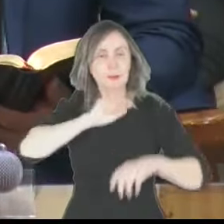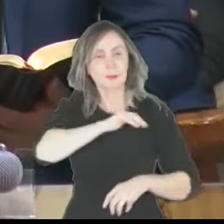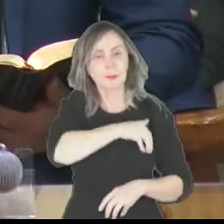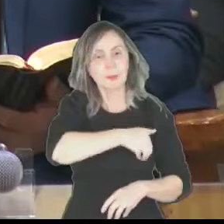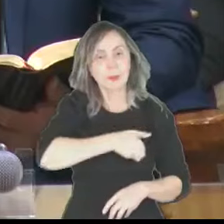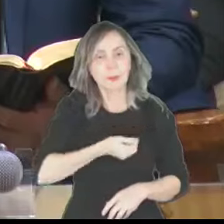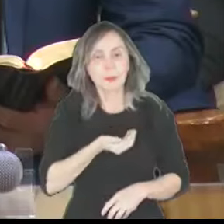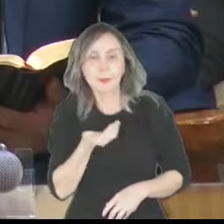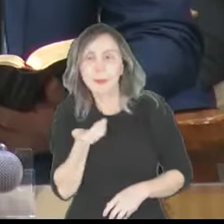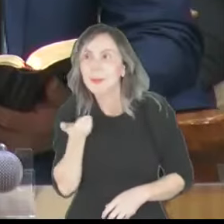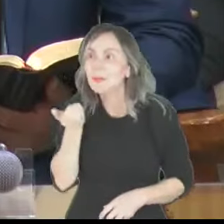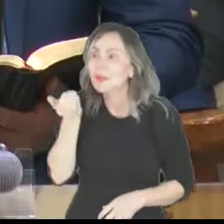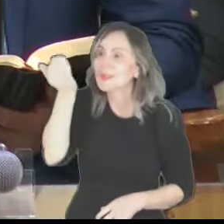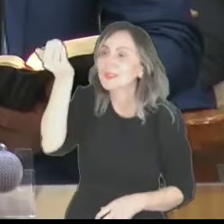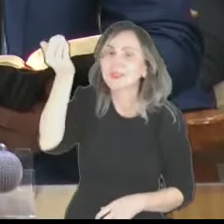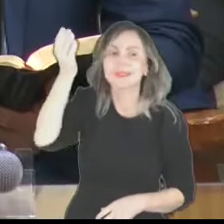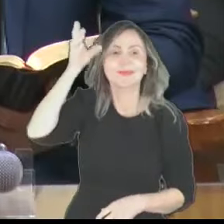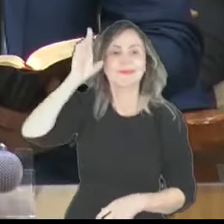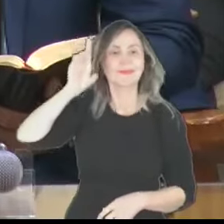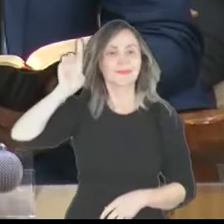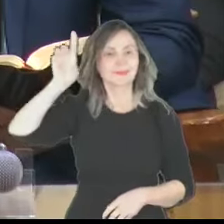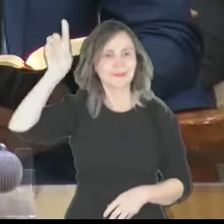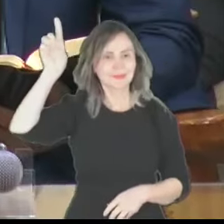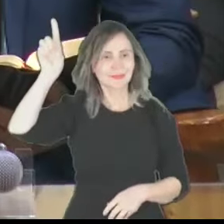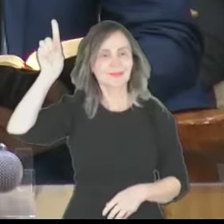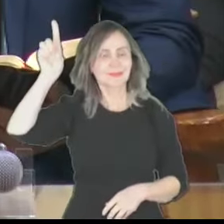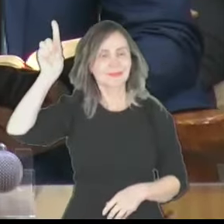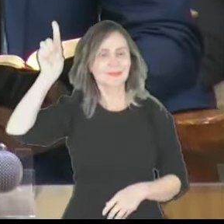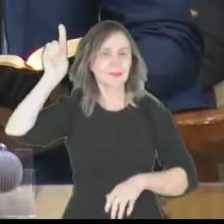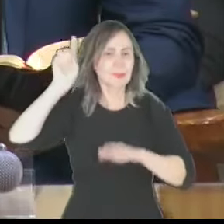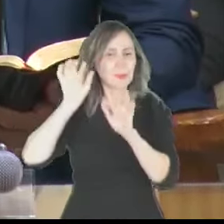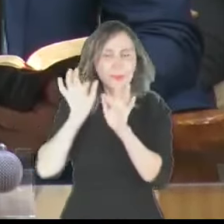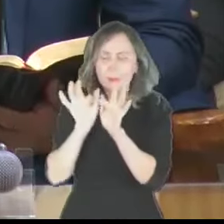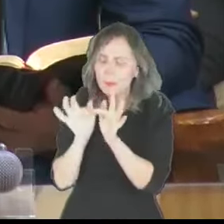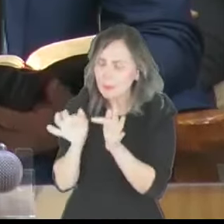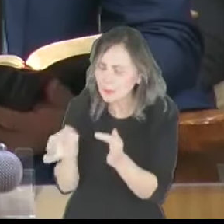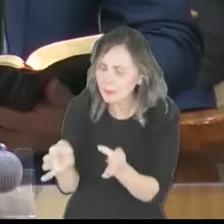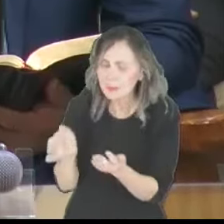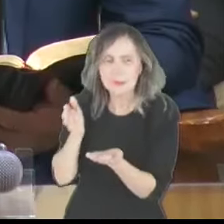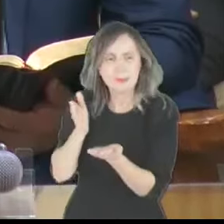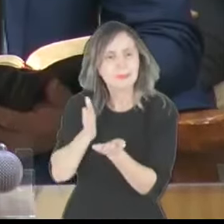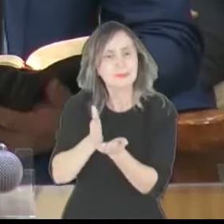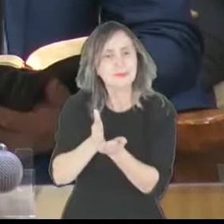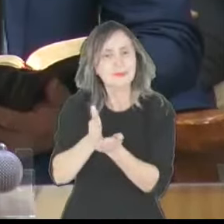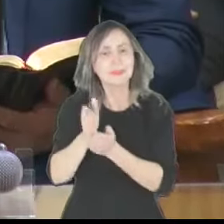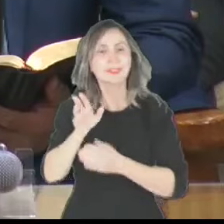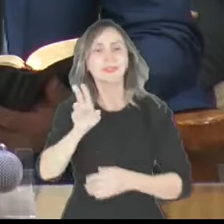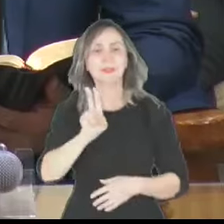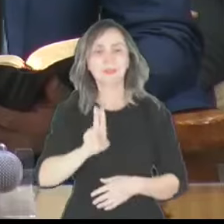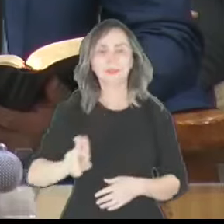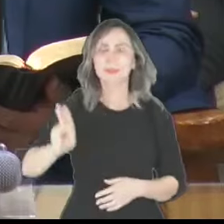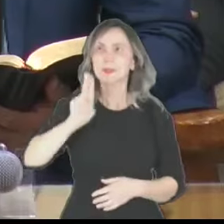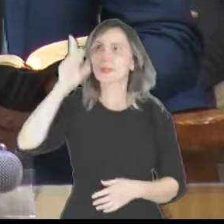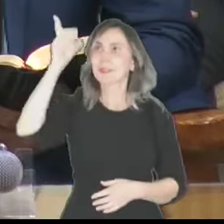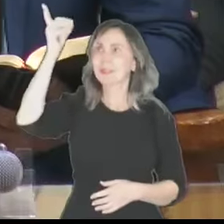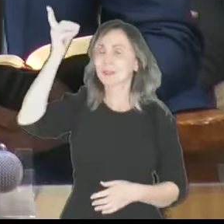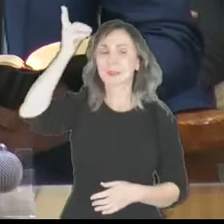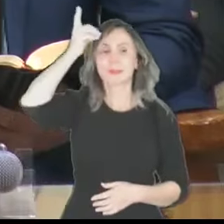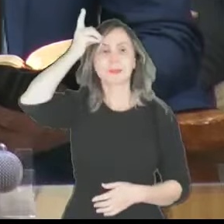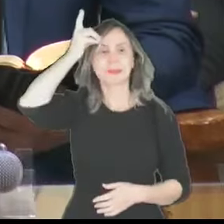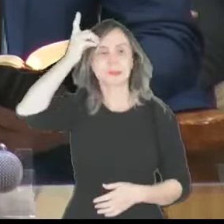a Deus. Humildade e fidelidade no uso de seus dons. É claro que não